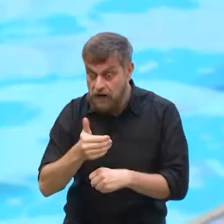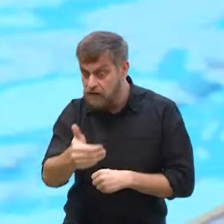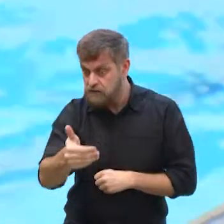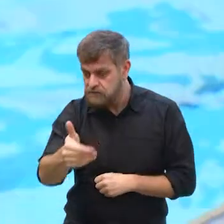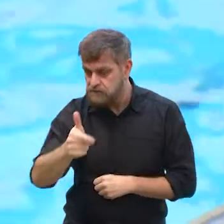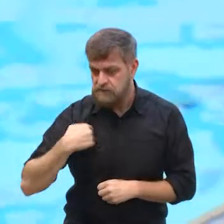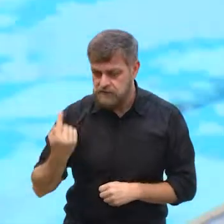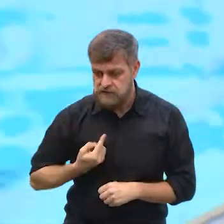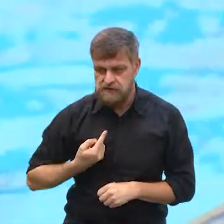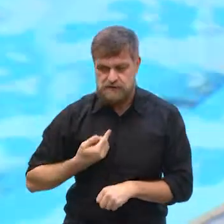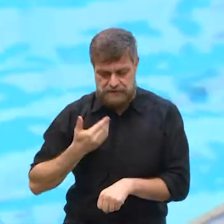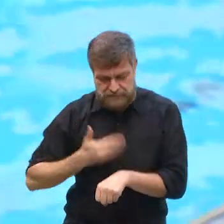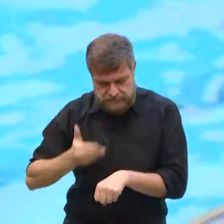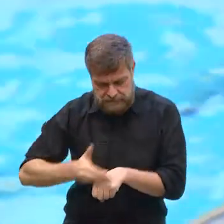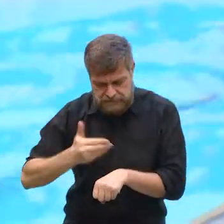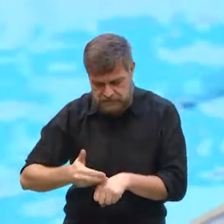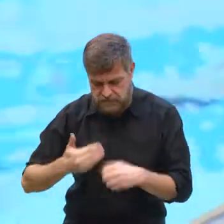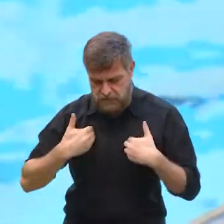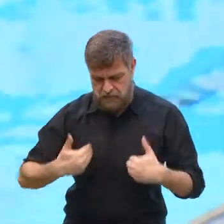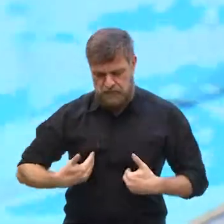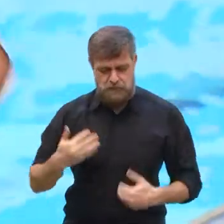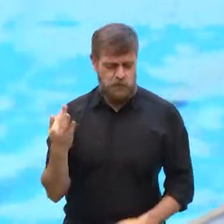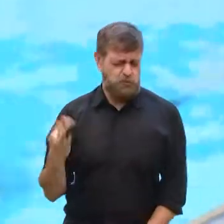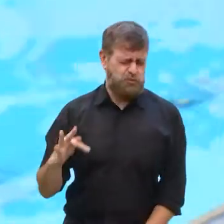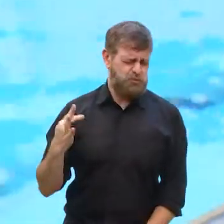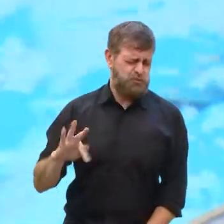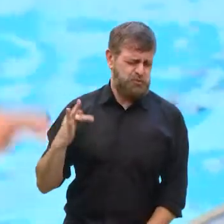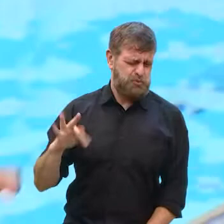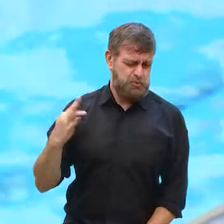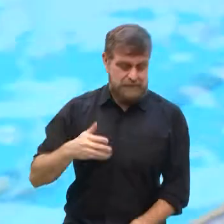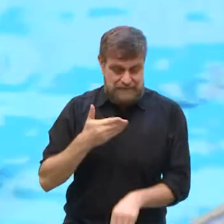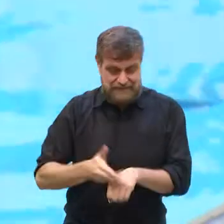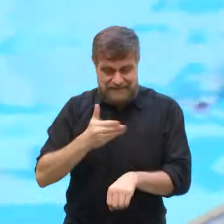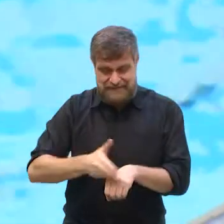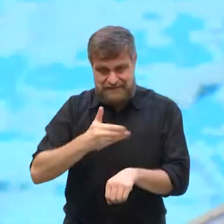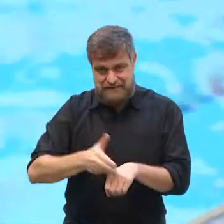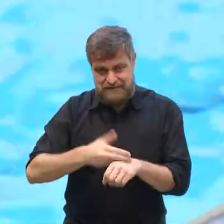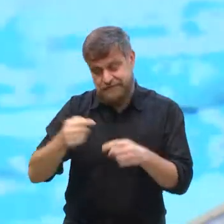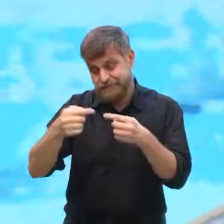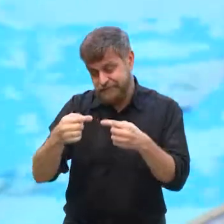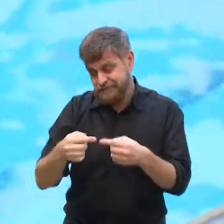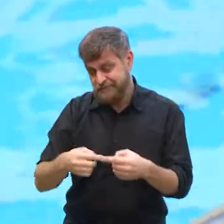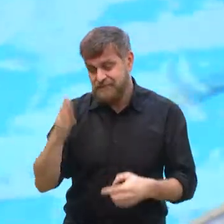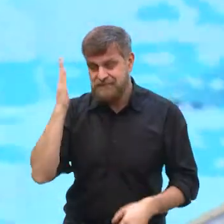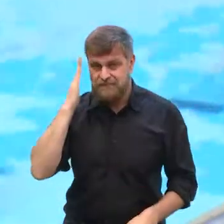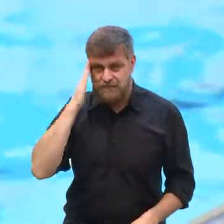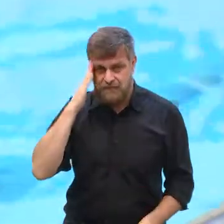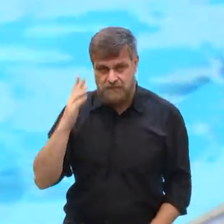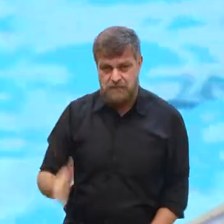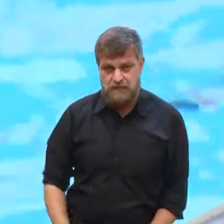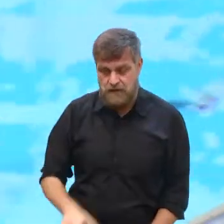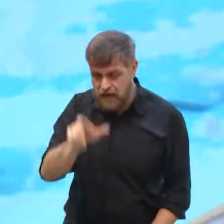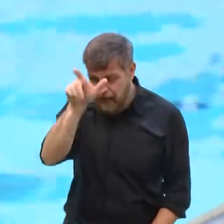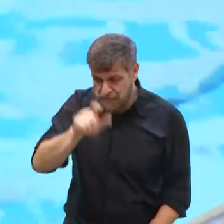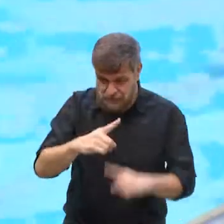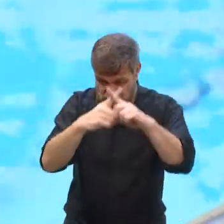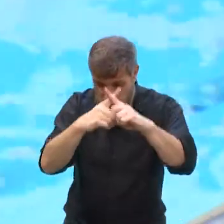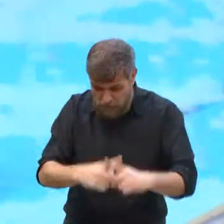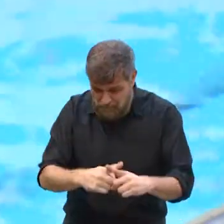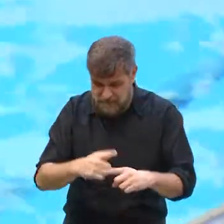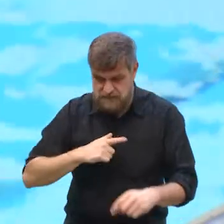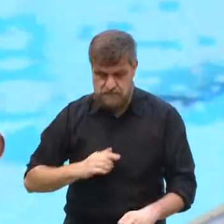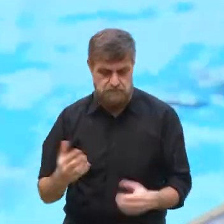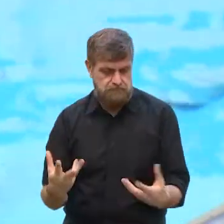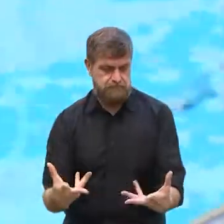Tô com muitas dores no corpo aqui, que é essa fase do treinamento que faz parte. E a gente sabe que quando você está na competição é a